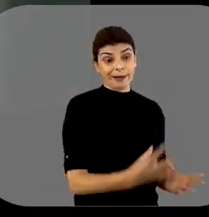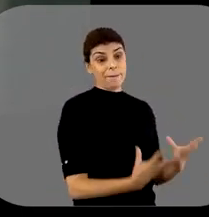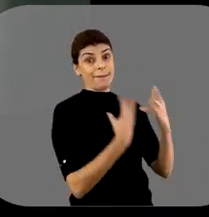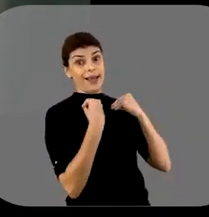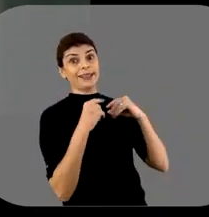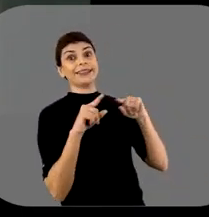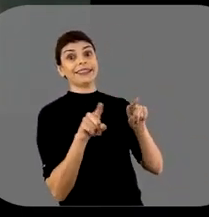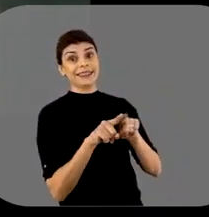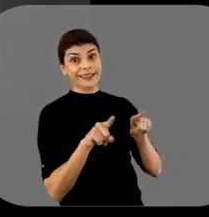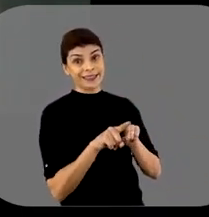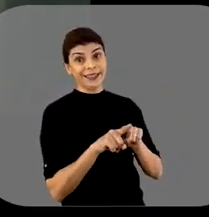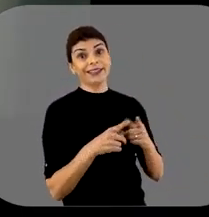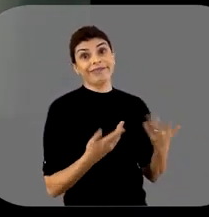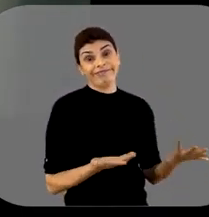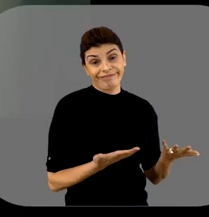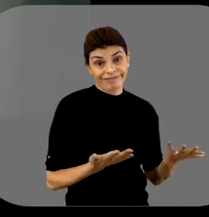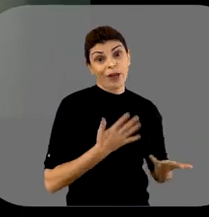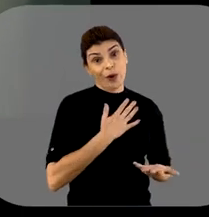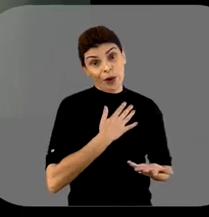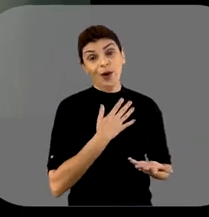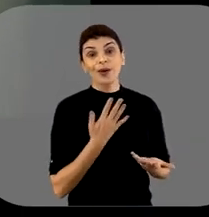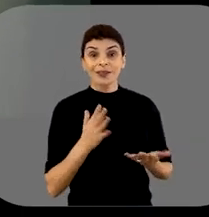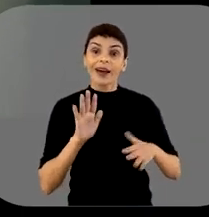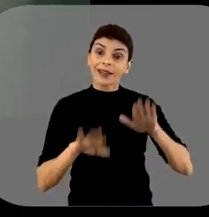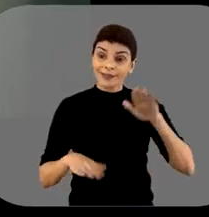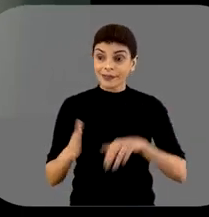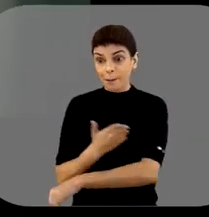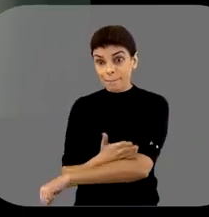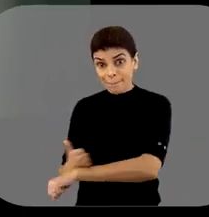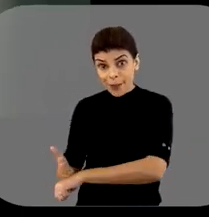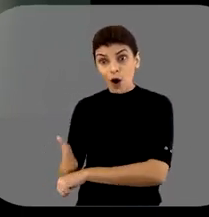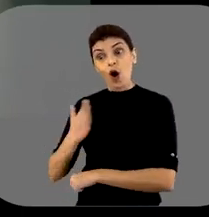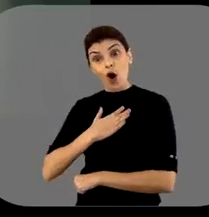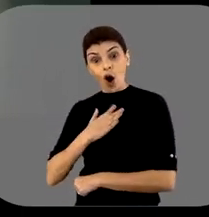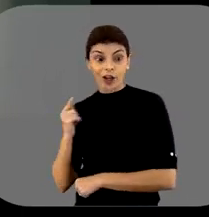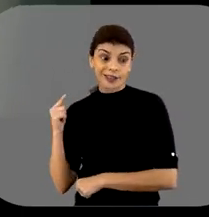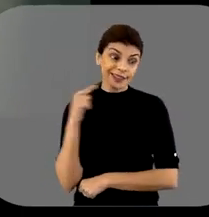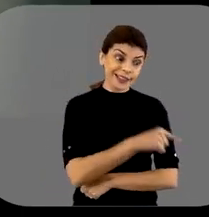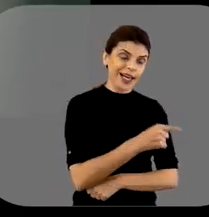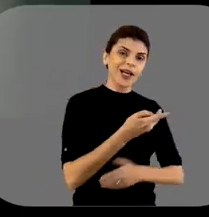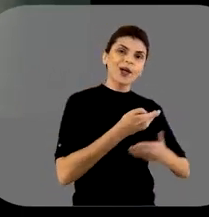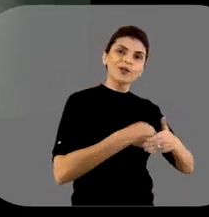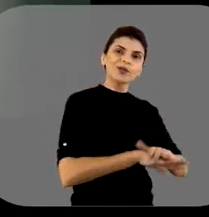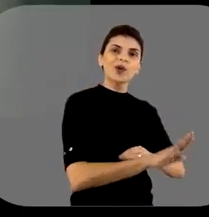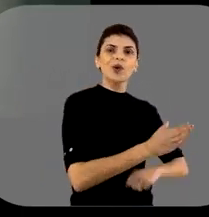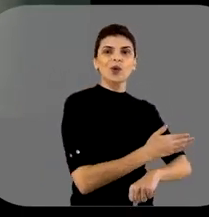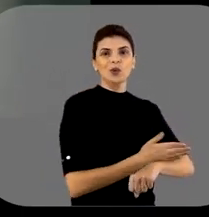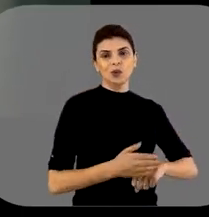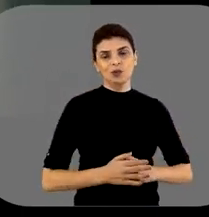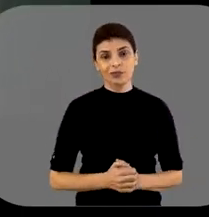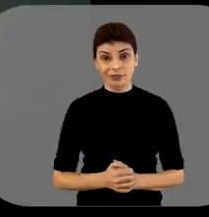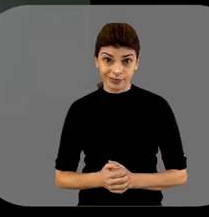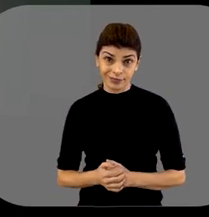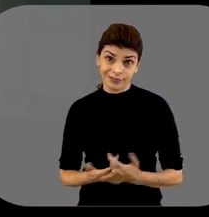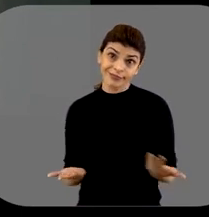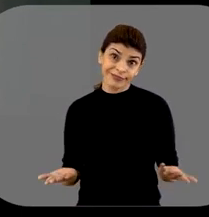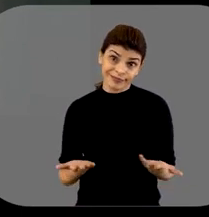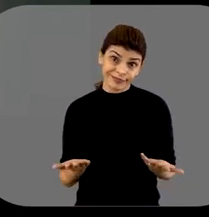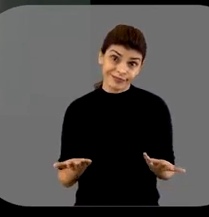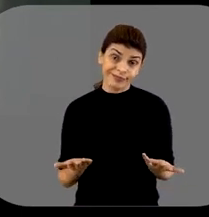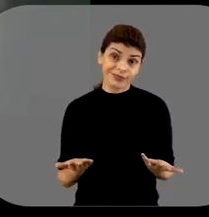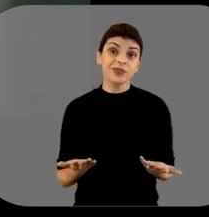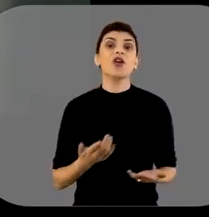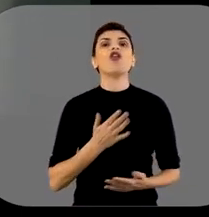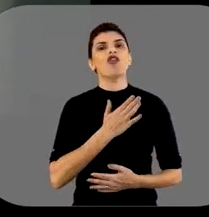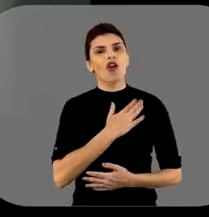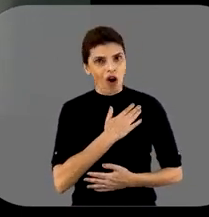E ele no nosso, né? Que eles gostam do nosso, né? E os brancos gostam do costume deles, né? Você acha que assim? Eles gostam do costume